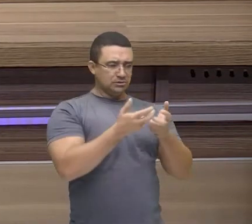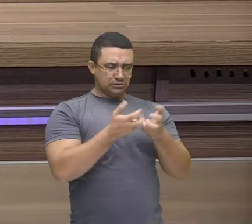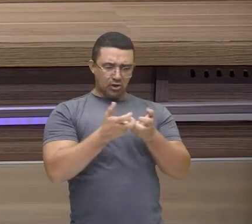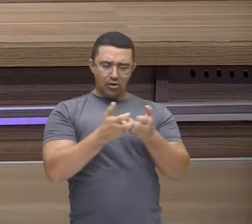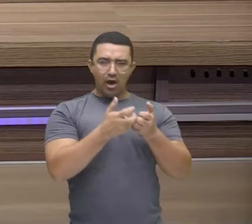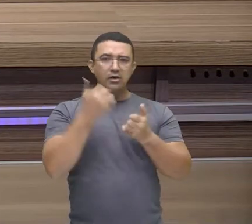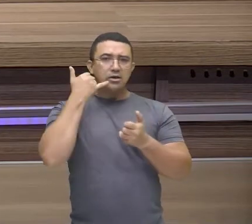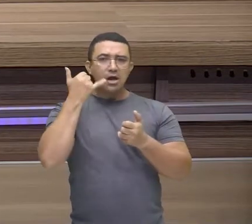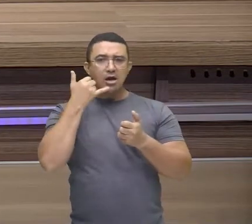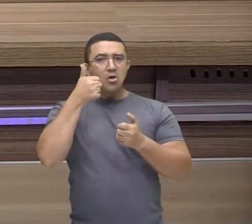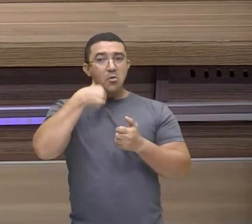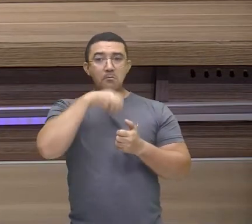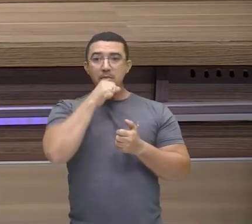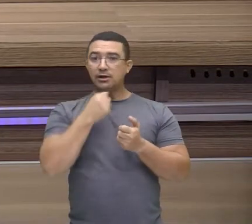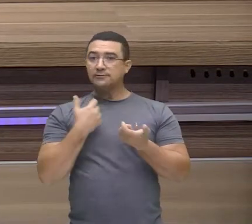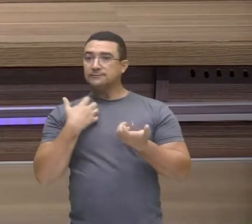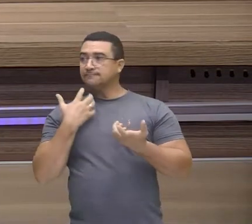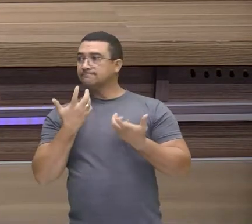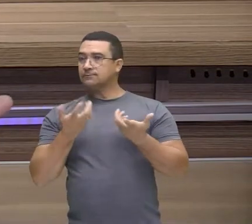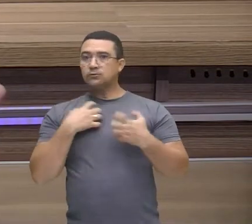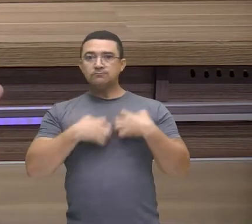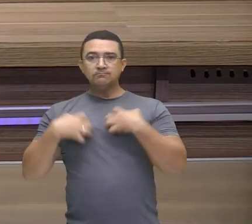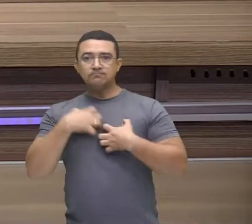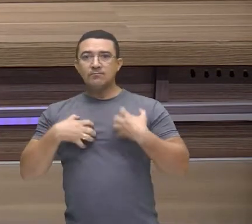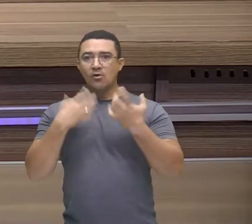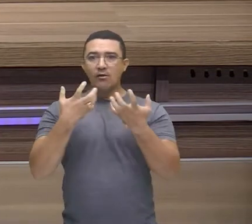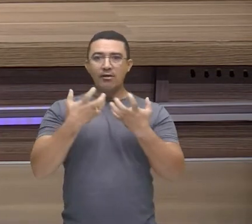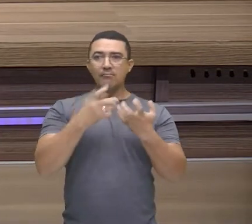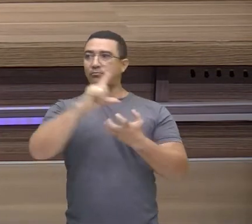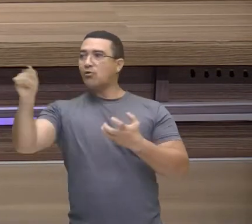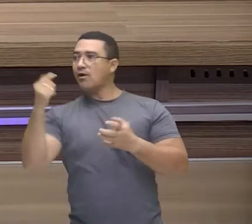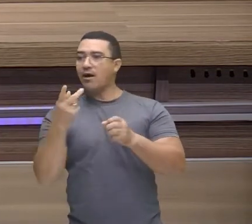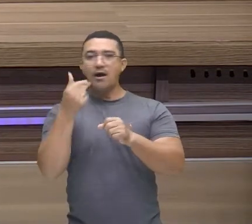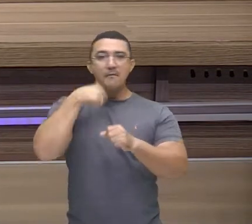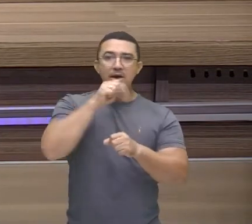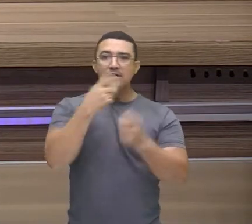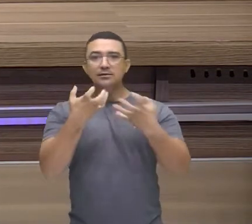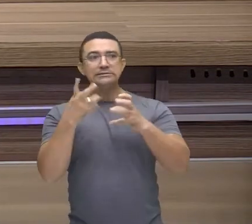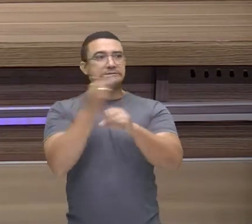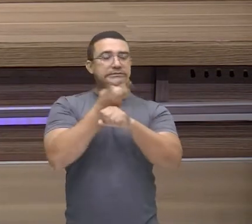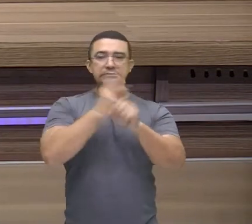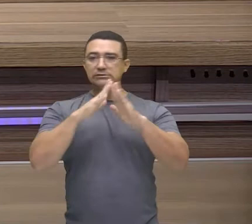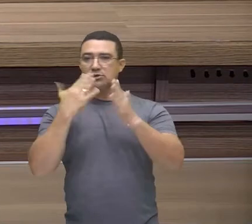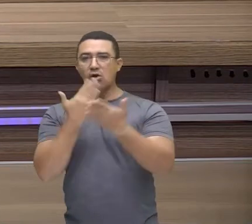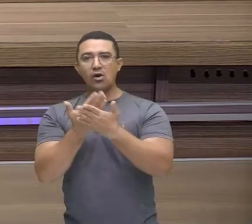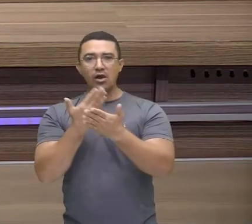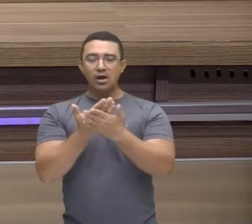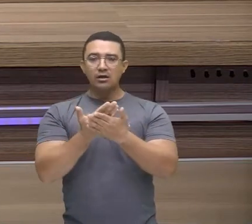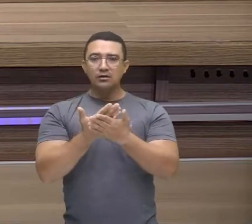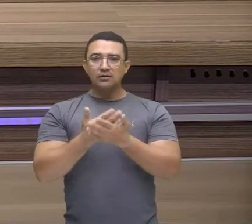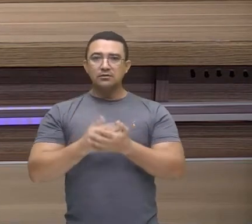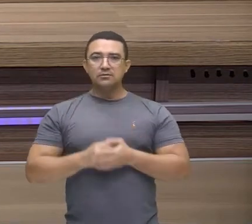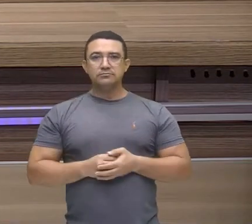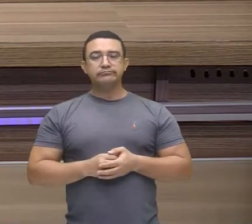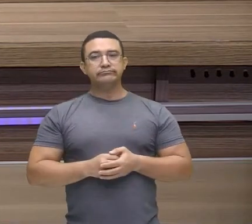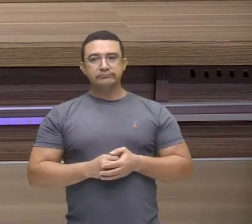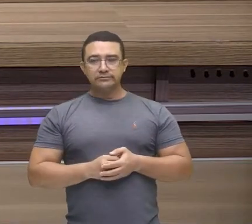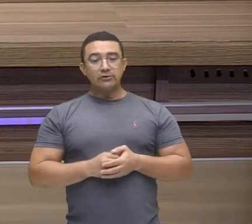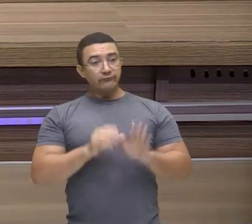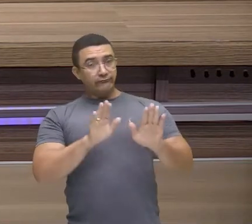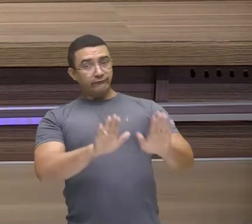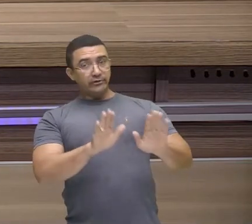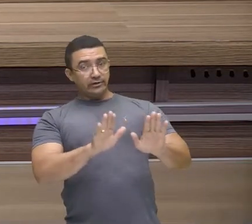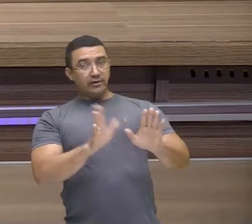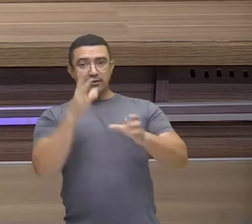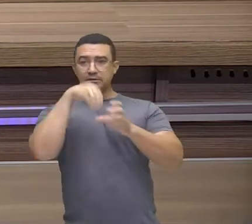mãe, naquela ansiedade de sair da escola e pegar o carro. Porque a mãe não faz o contrário. Você fica dentro da escola, a hora que eu chegar você